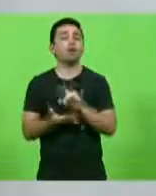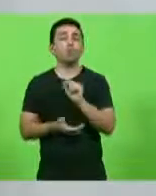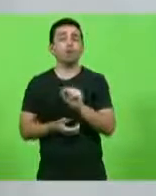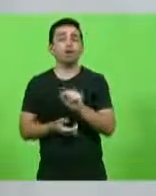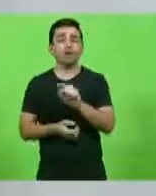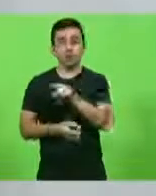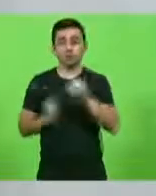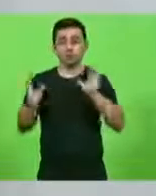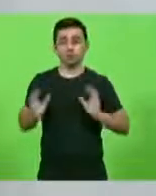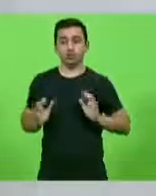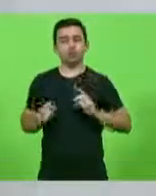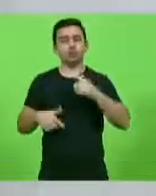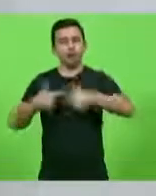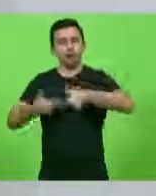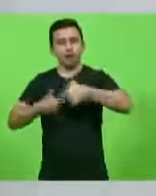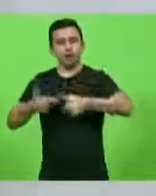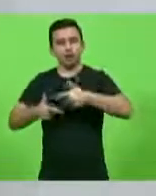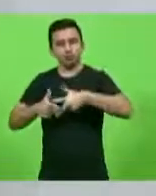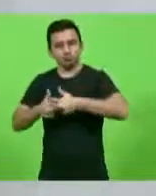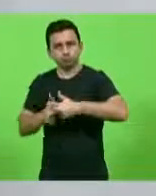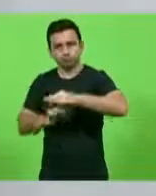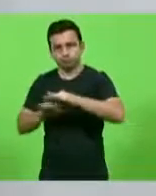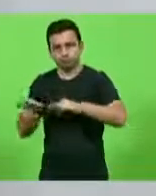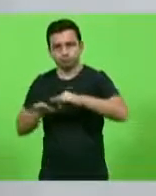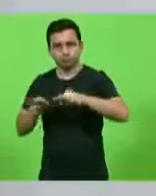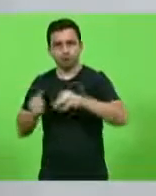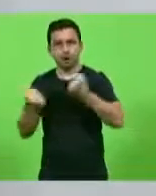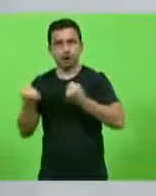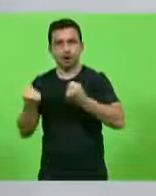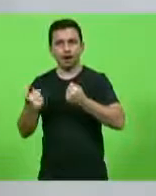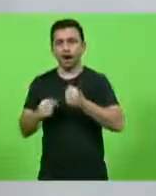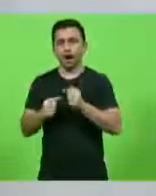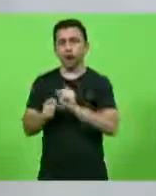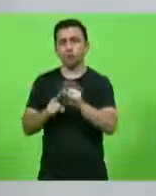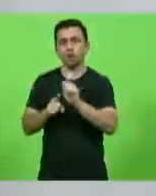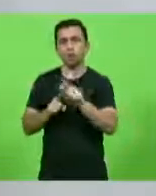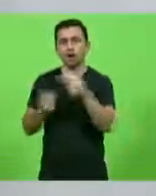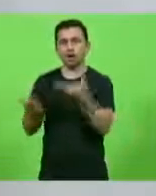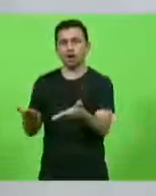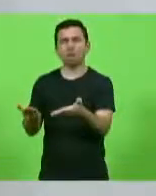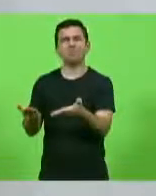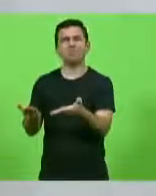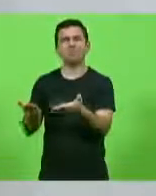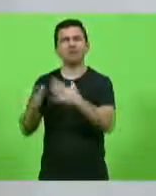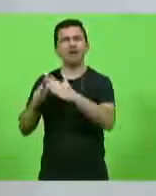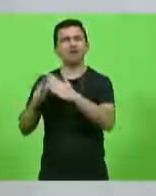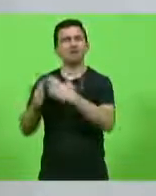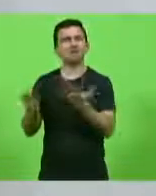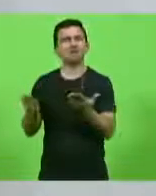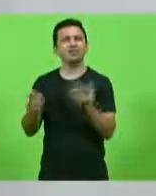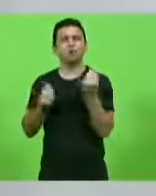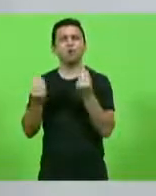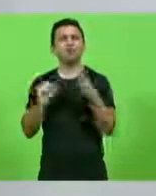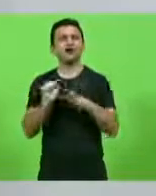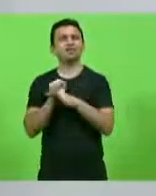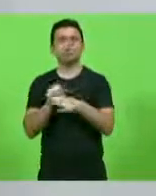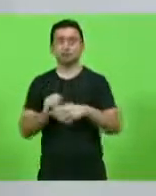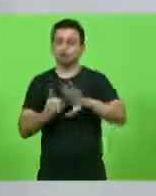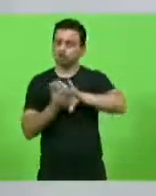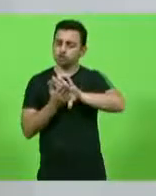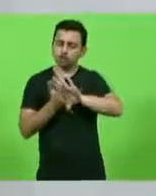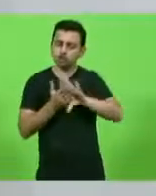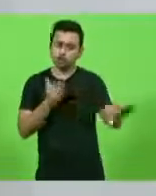O cidadão, ele é mecânico, ele alugou um barracão. Como é que ele vai dar a garantia real? Então, eu fiz essa emenda para